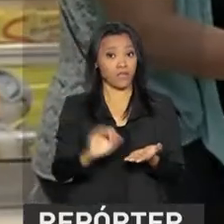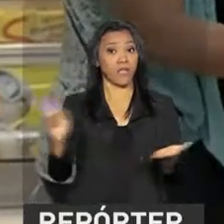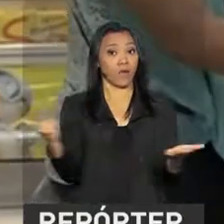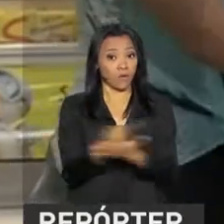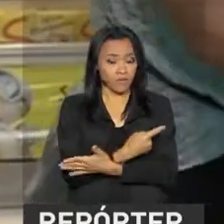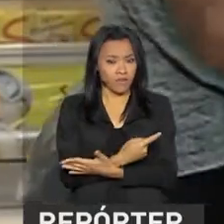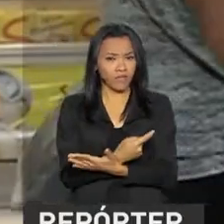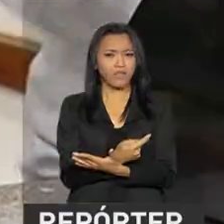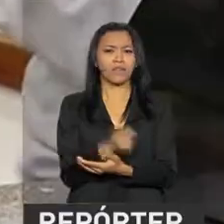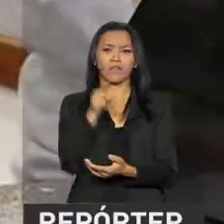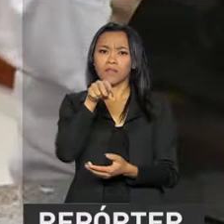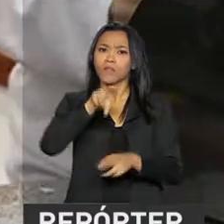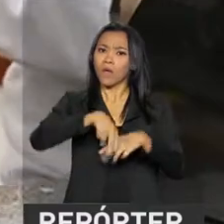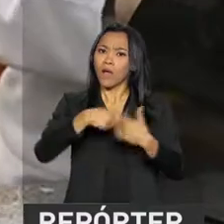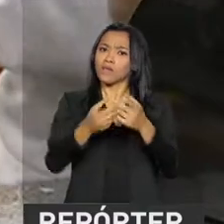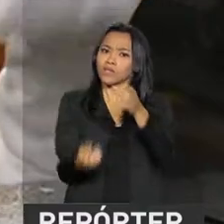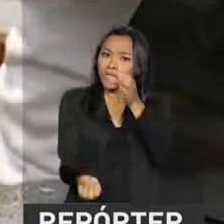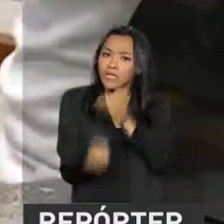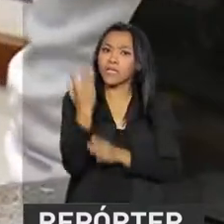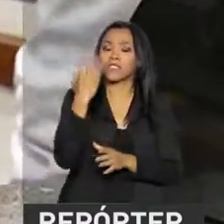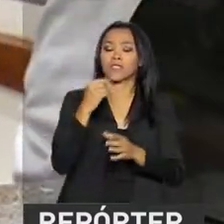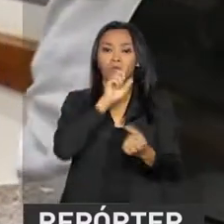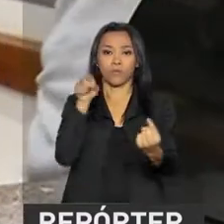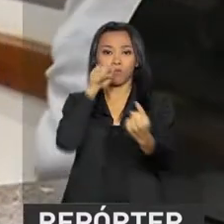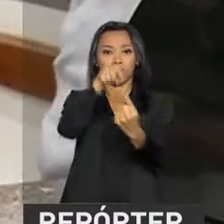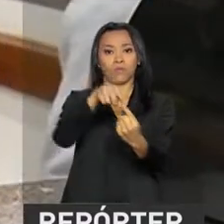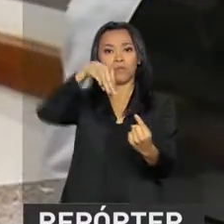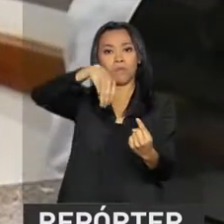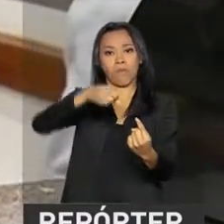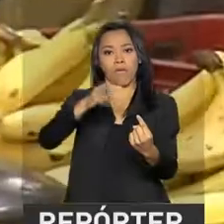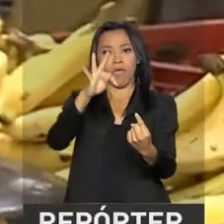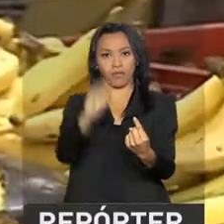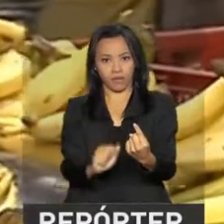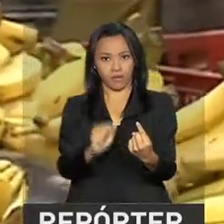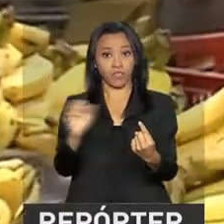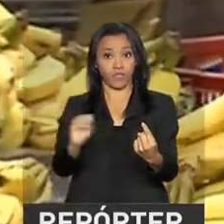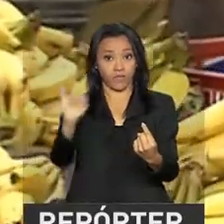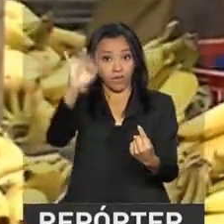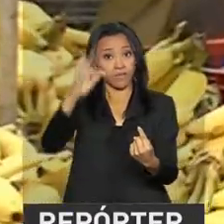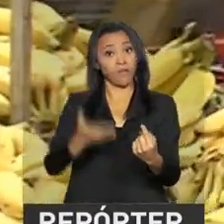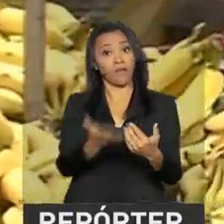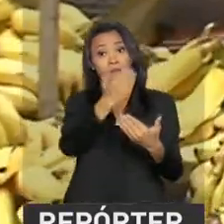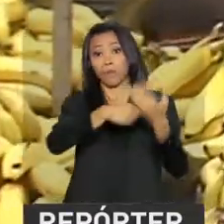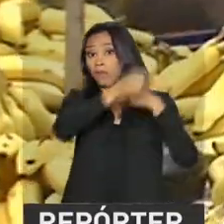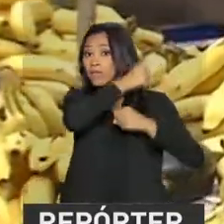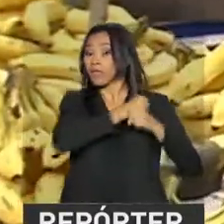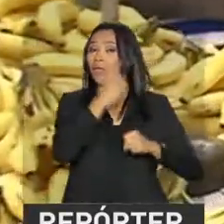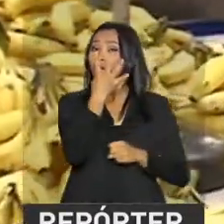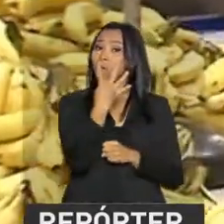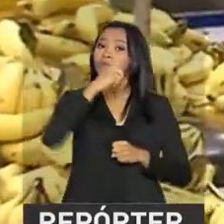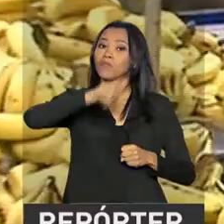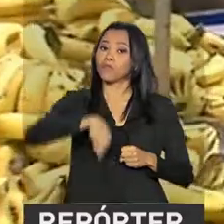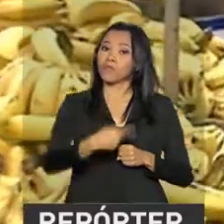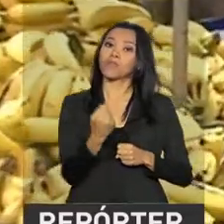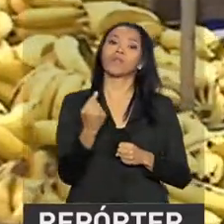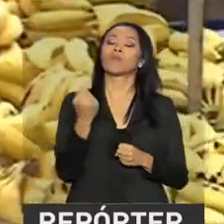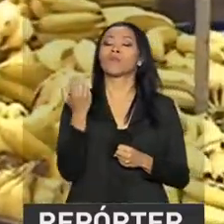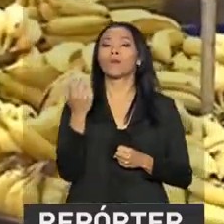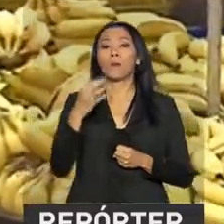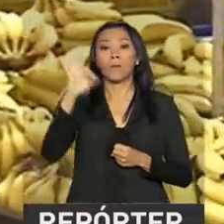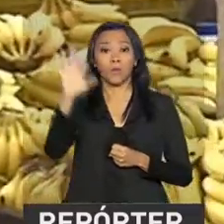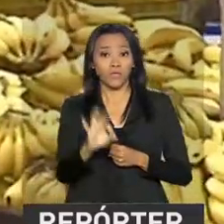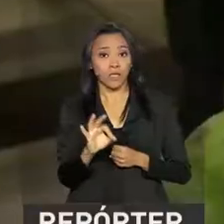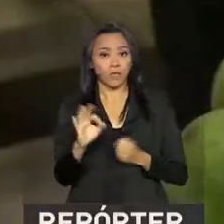criação desse sistema de metas no ano passado a meta de inflação era 4 e meio por cento com uma tolerância entre